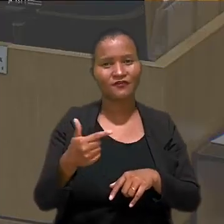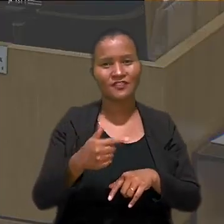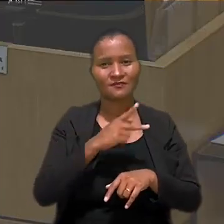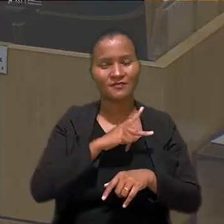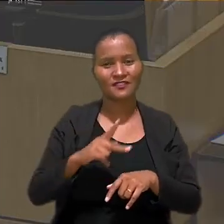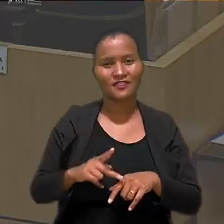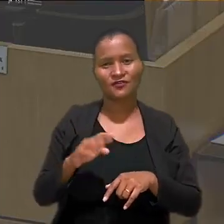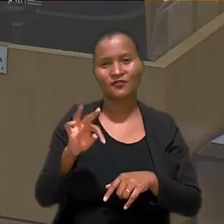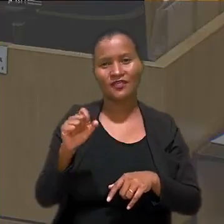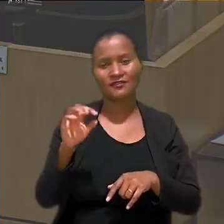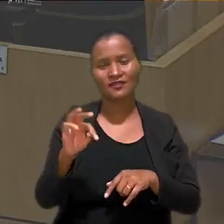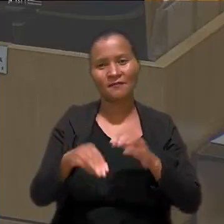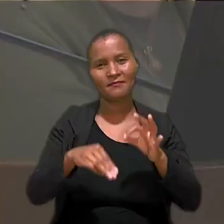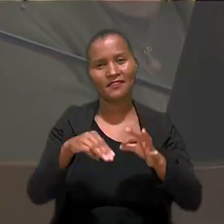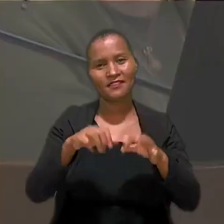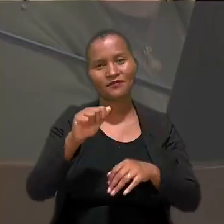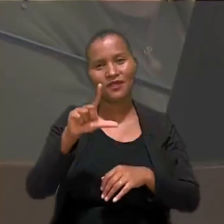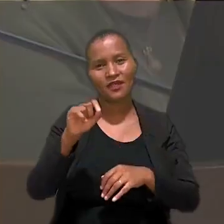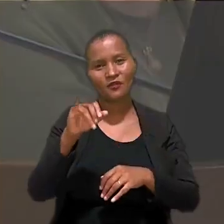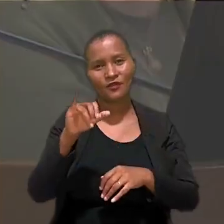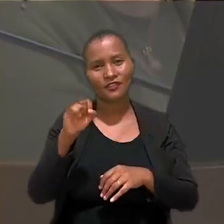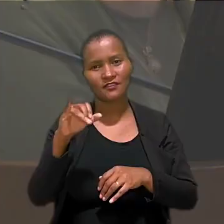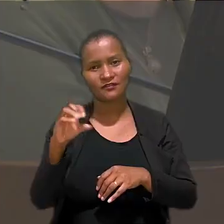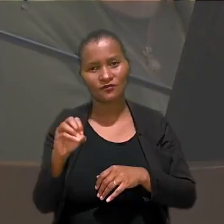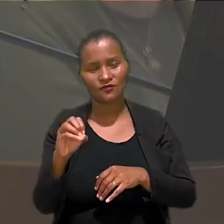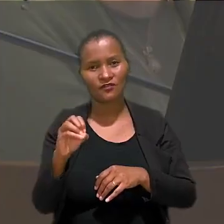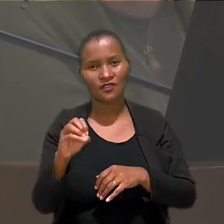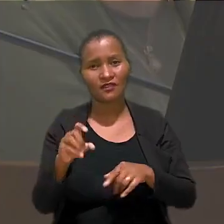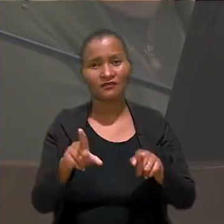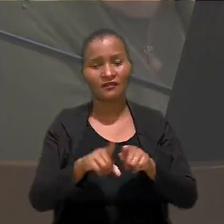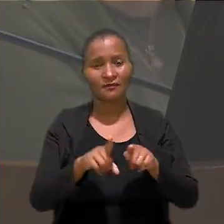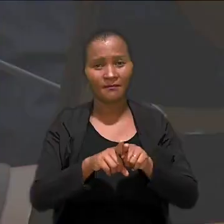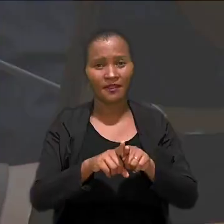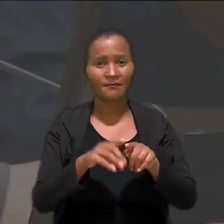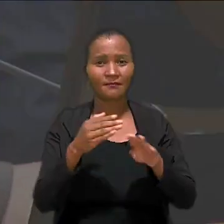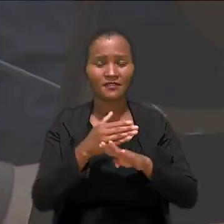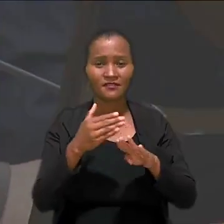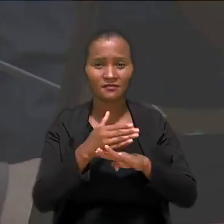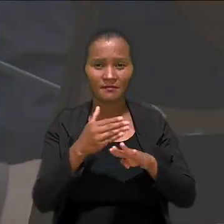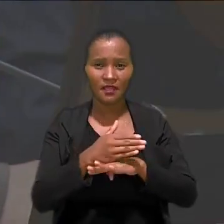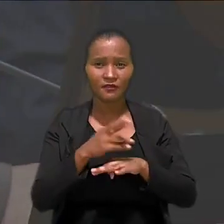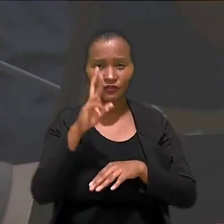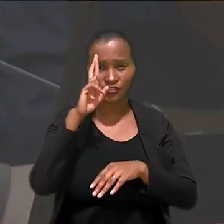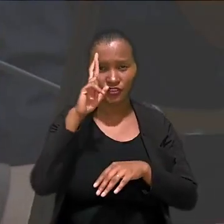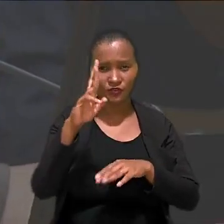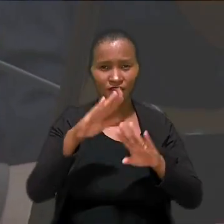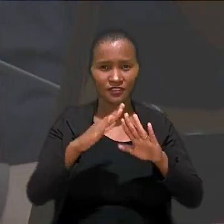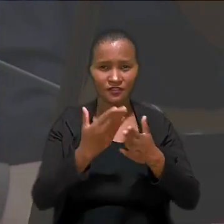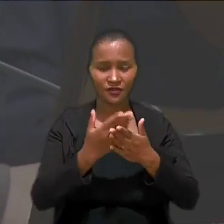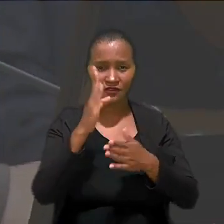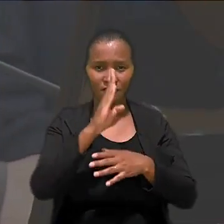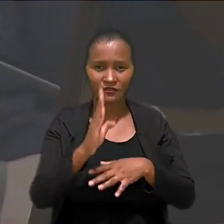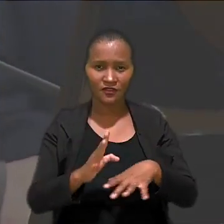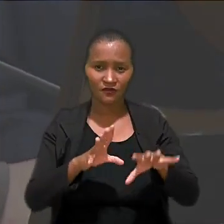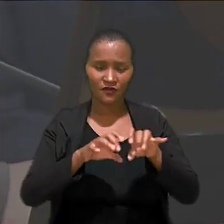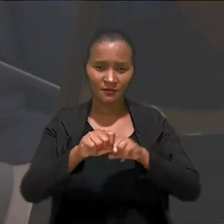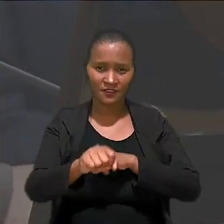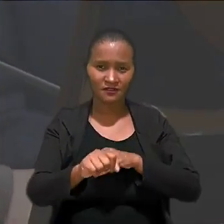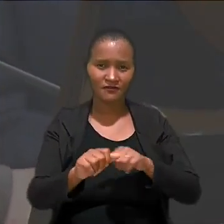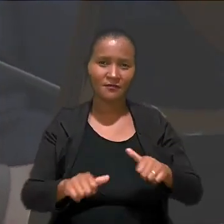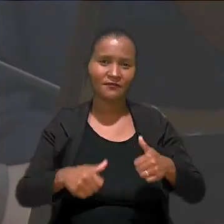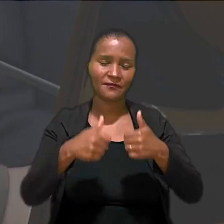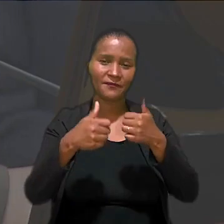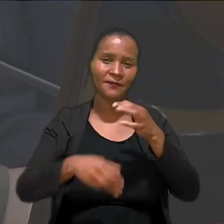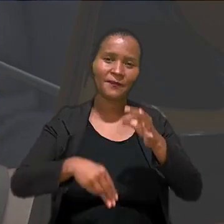pelo vice-presidente do TST, ministro Aloísio Corrêa da Veiga. Também estiveram presentes o diretor da Escola Nacional